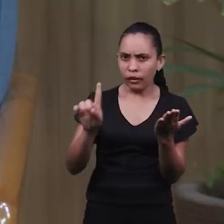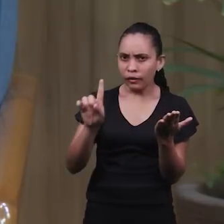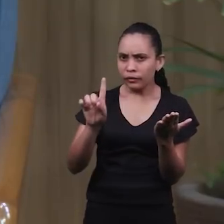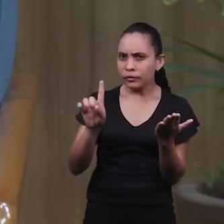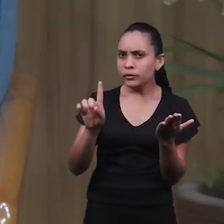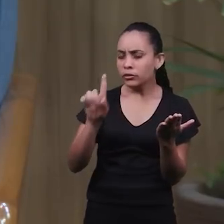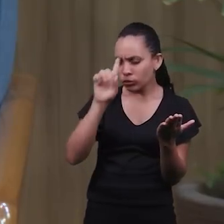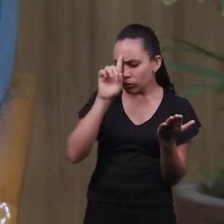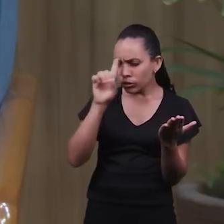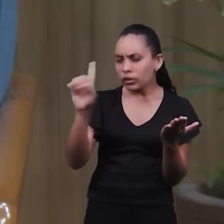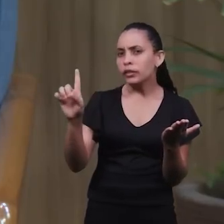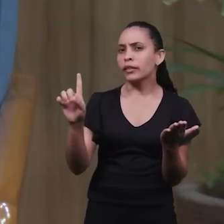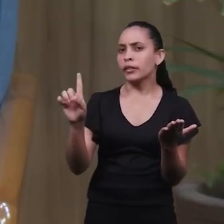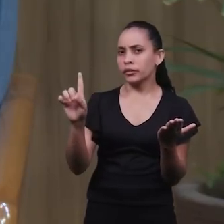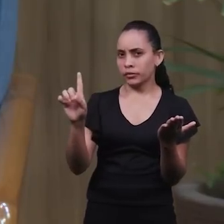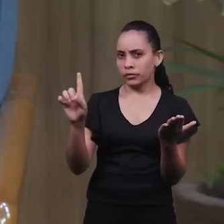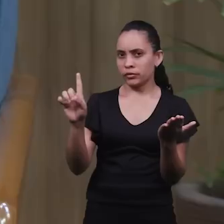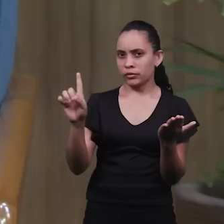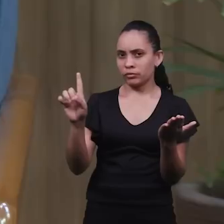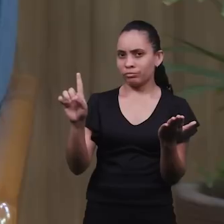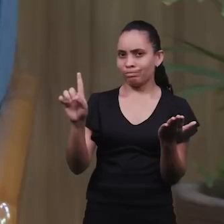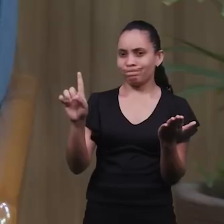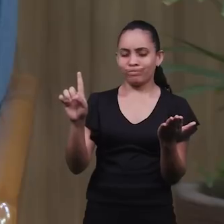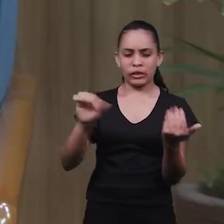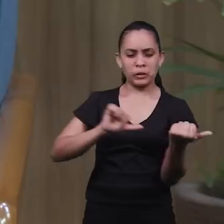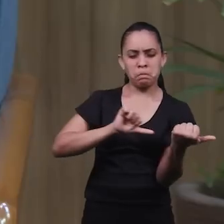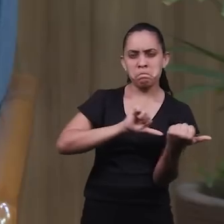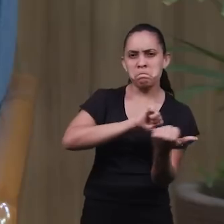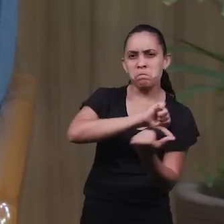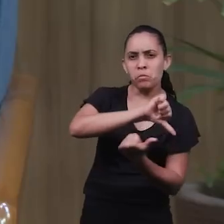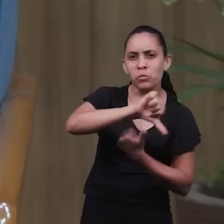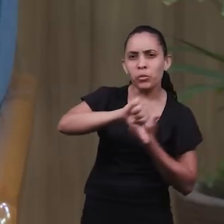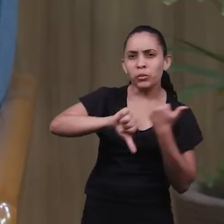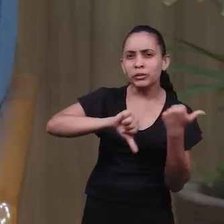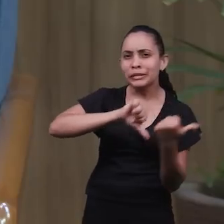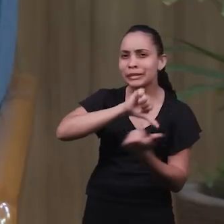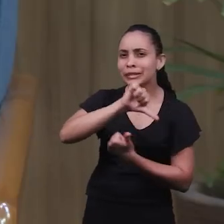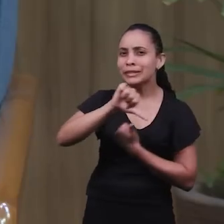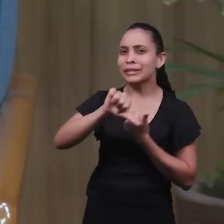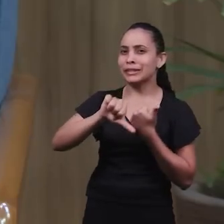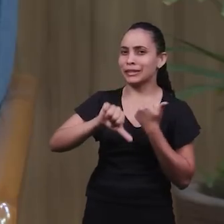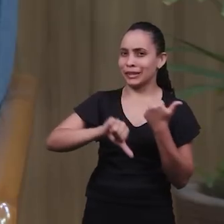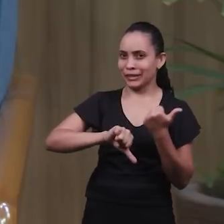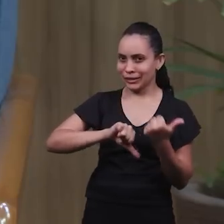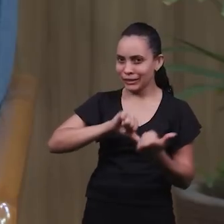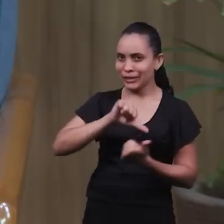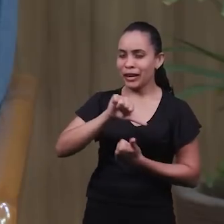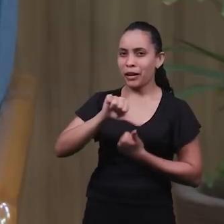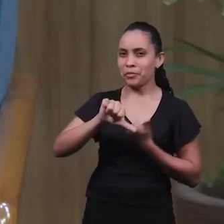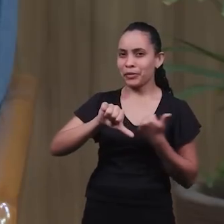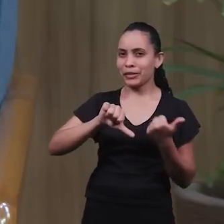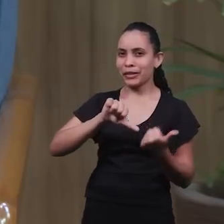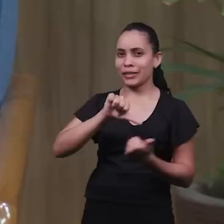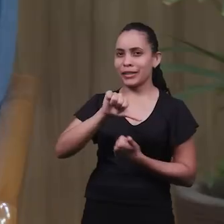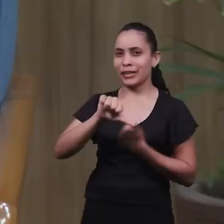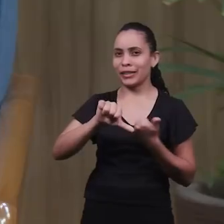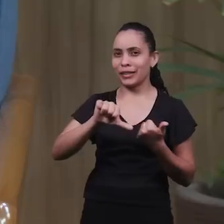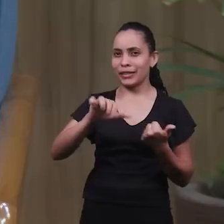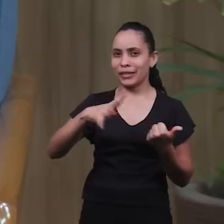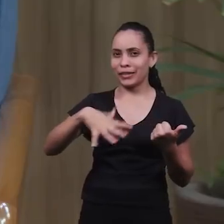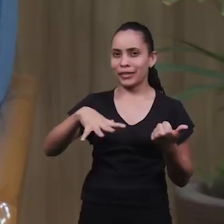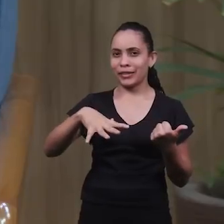de Deus, quer dizer, essa adulteração, essa apostasia,